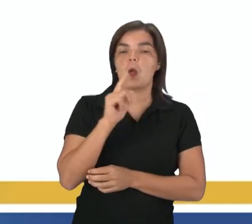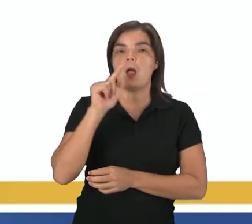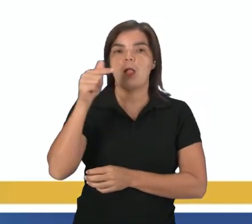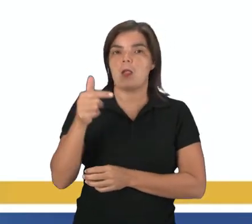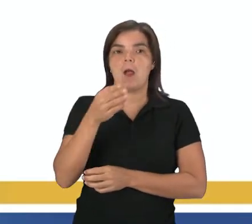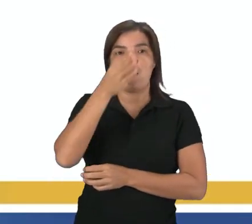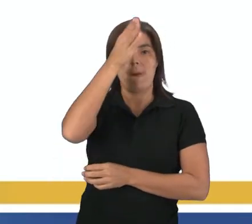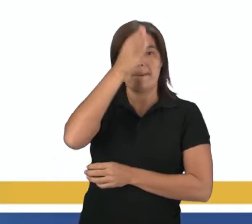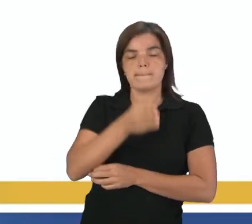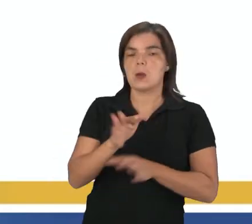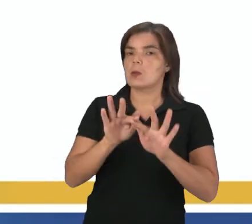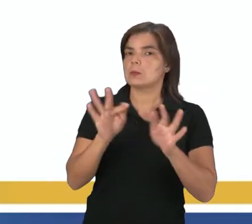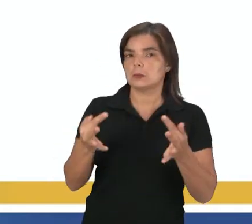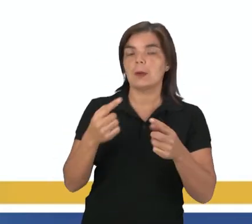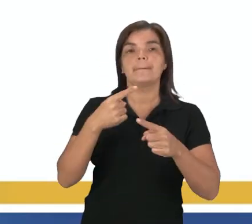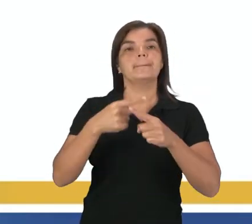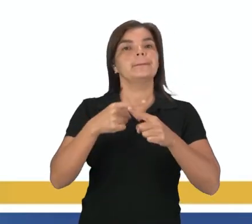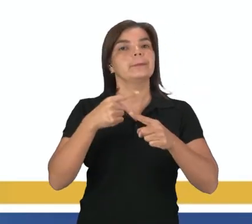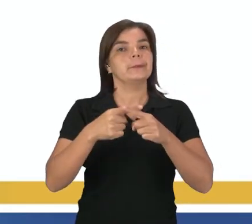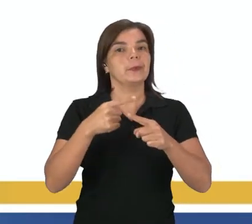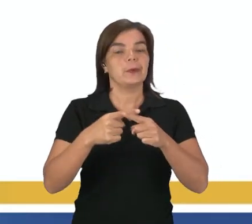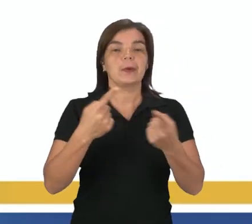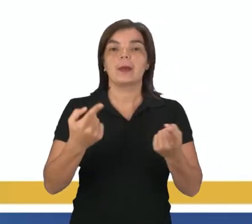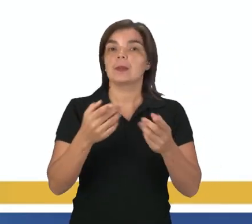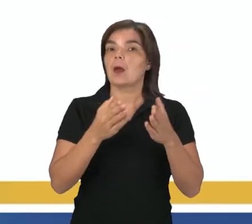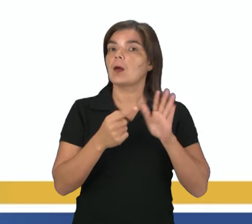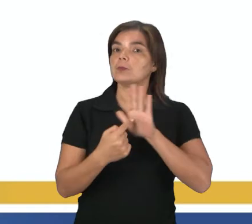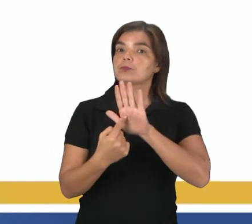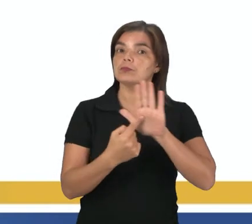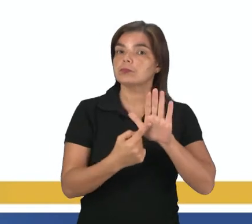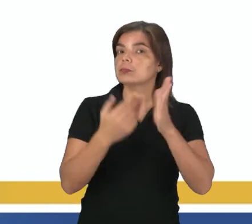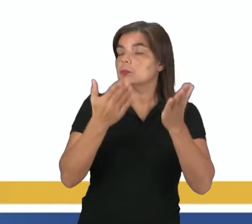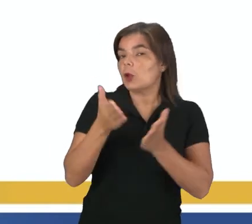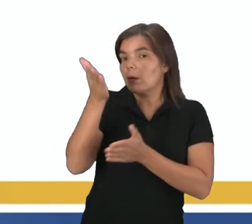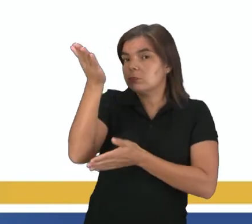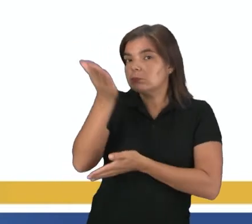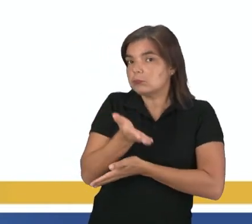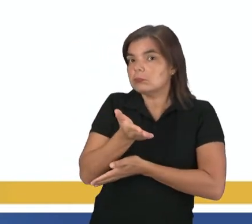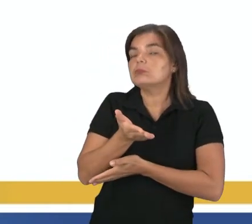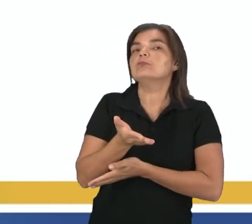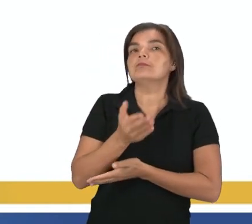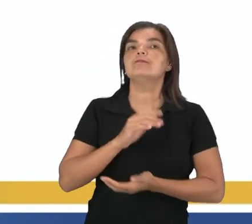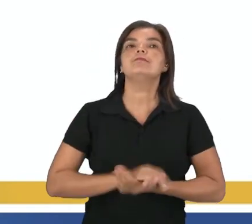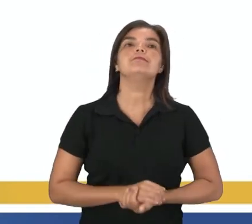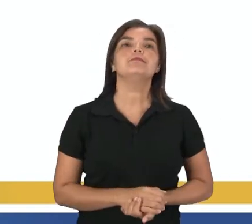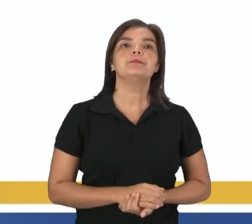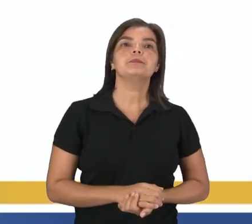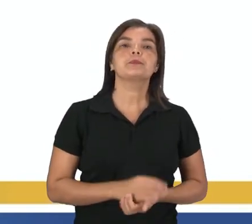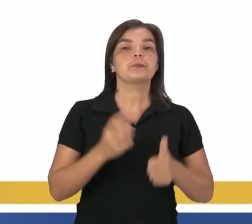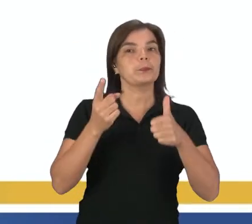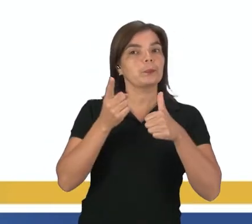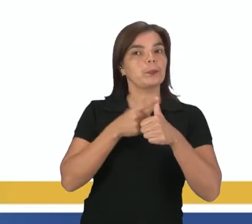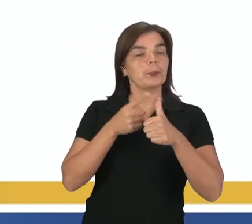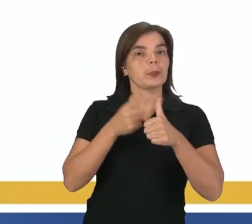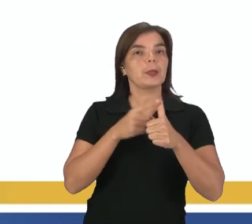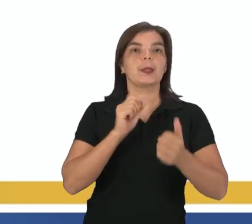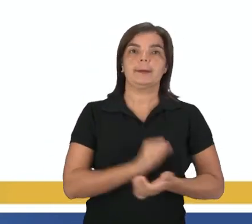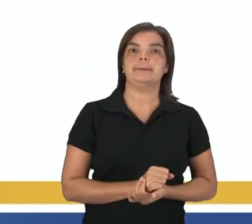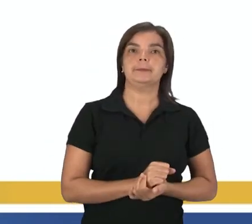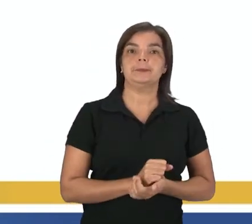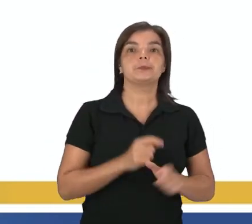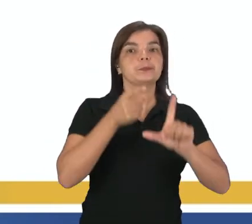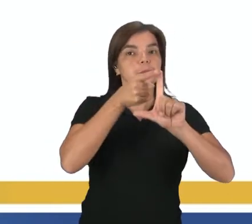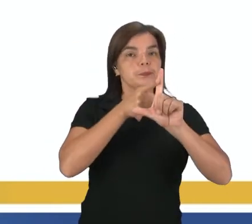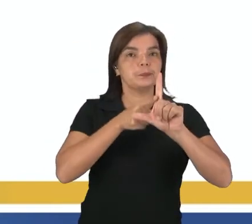na horizontal simplesmente. Por quê? Porque ela está me apresentando um sentido, uma orientação. Então, o